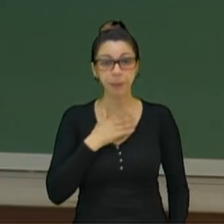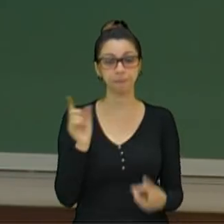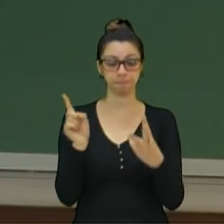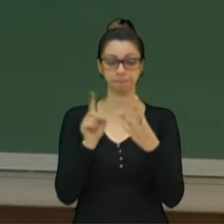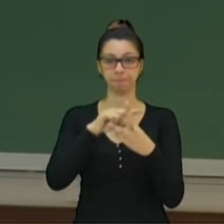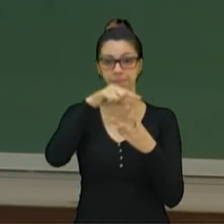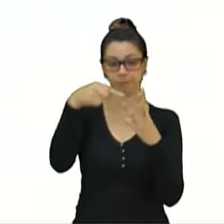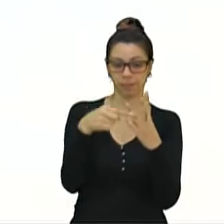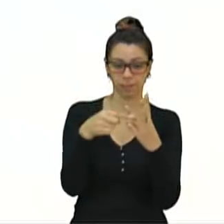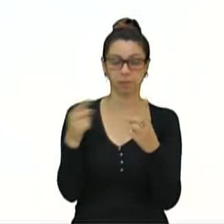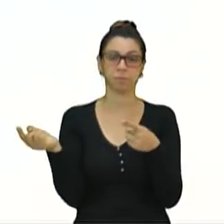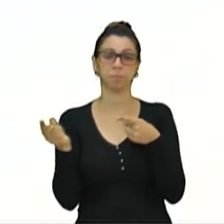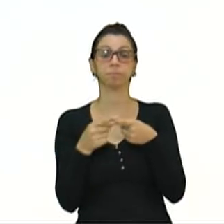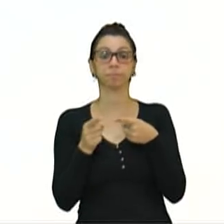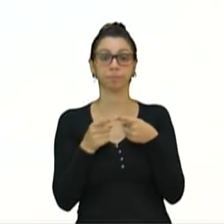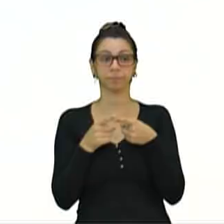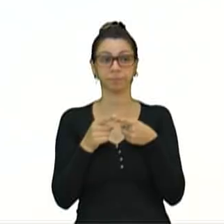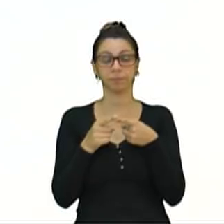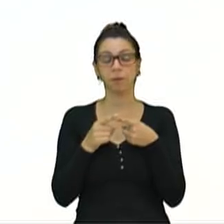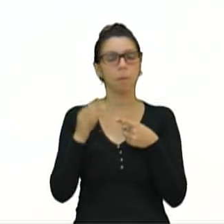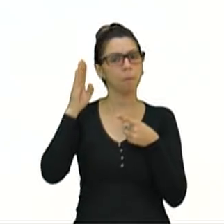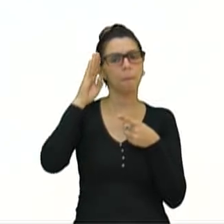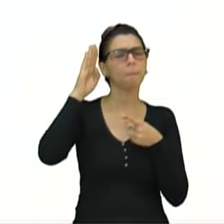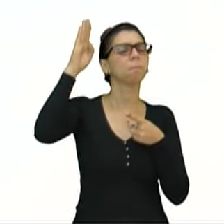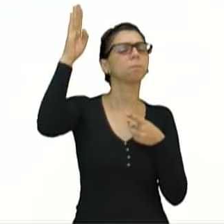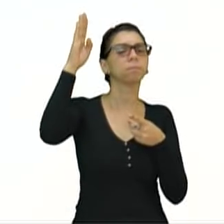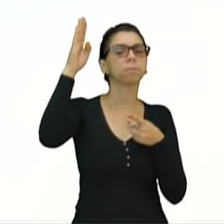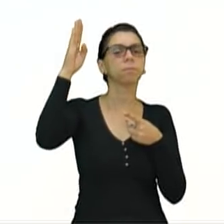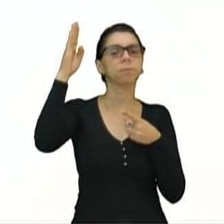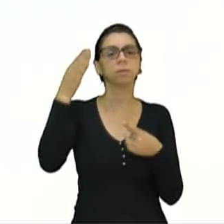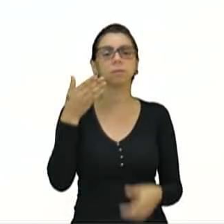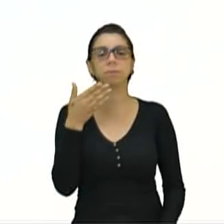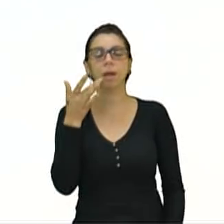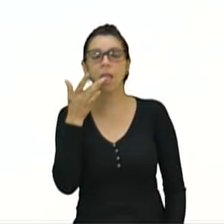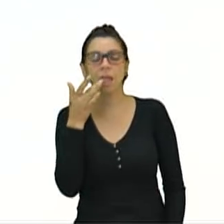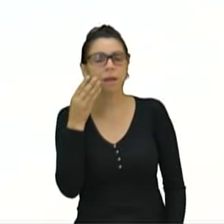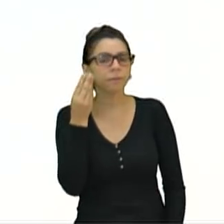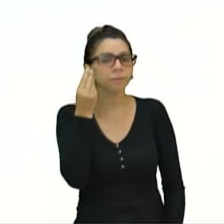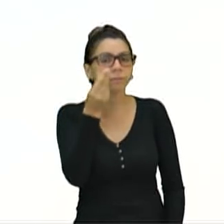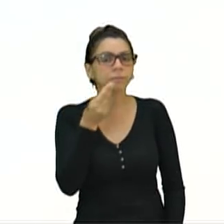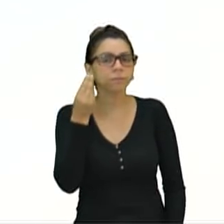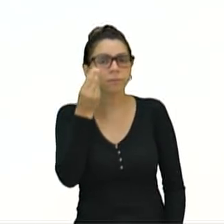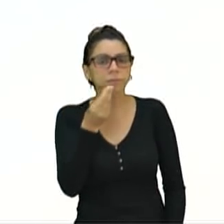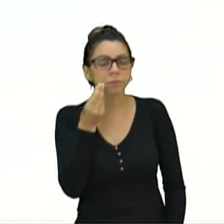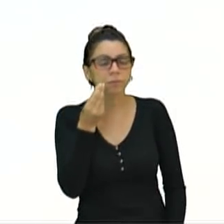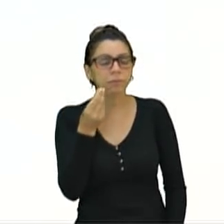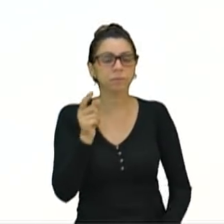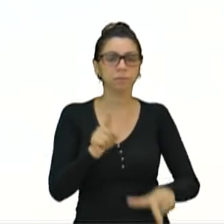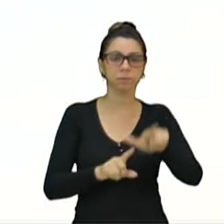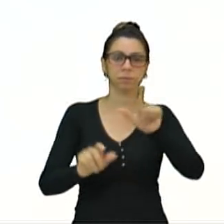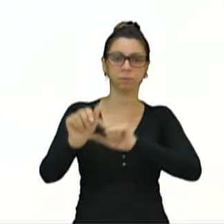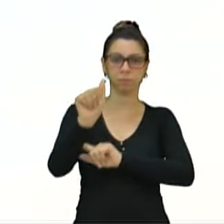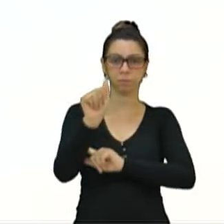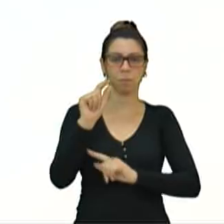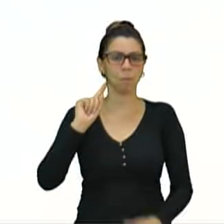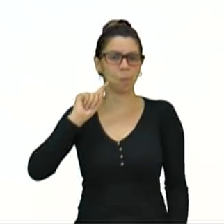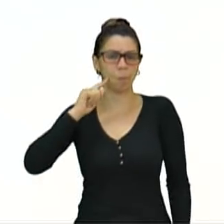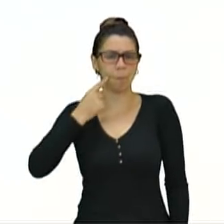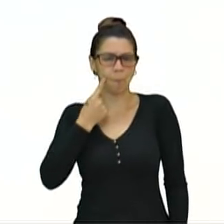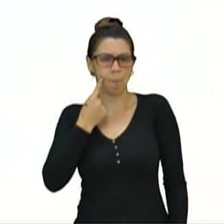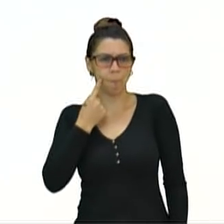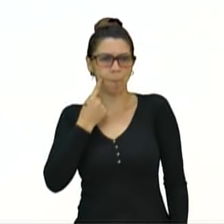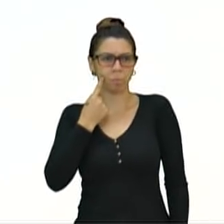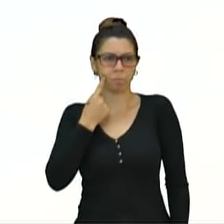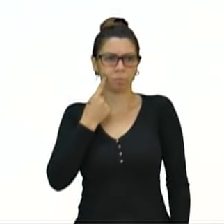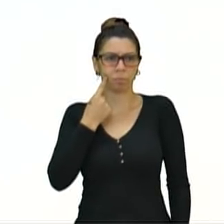3. 1. Quais são os principais sabores que a língua nos proporciona? Letra A, azedo, ácido